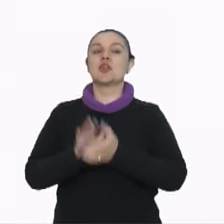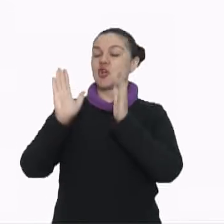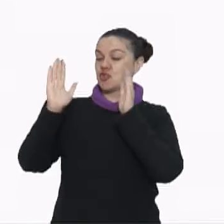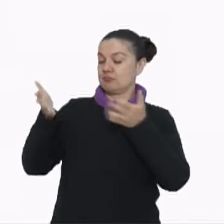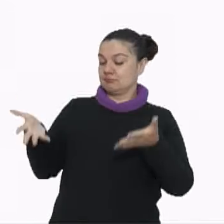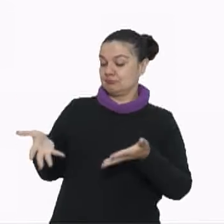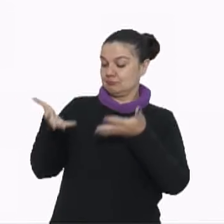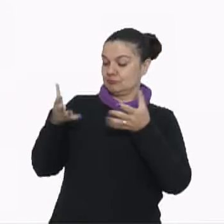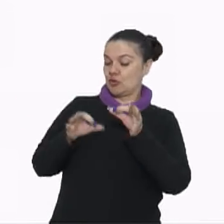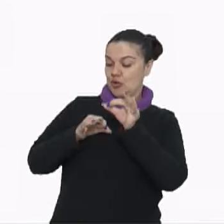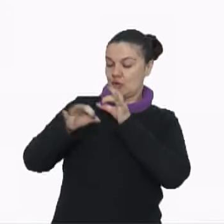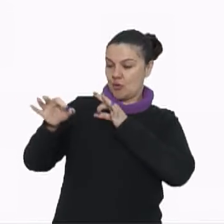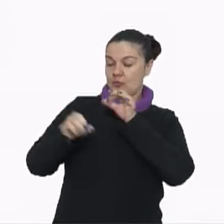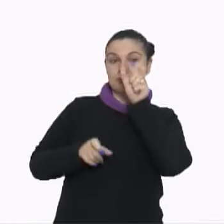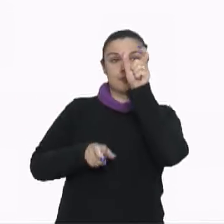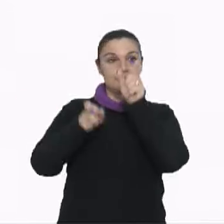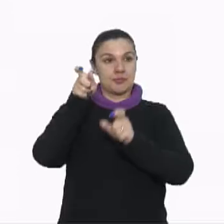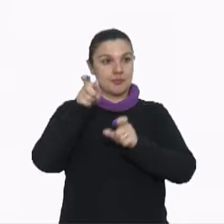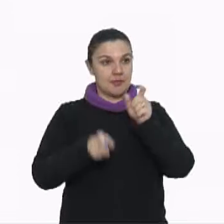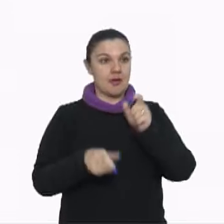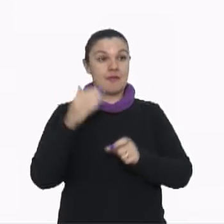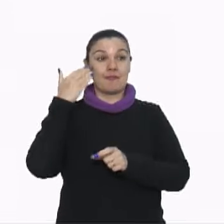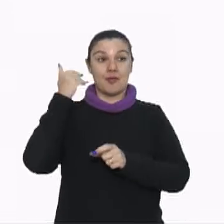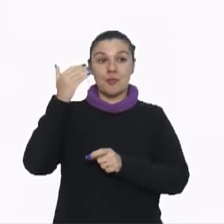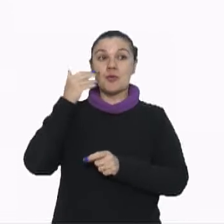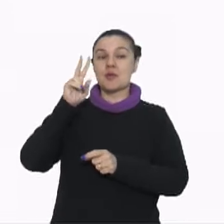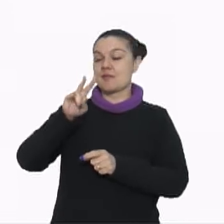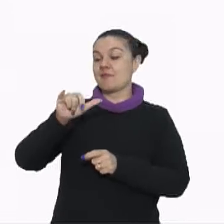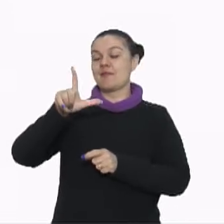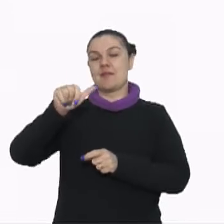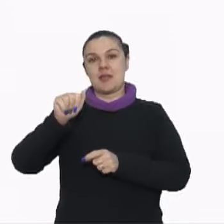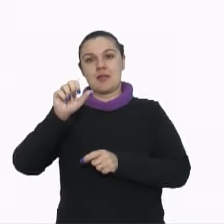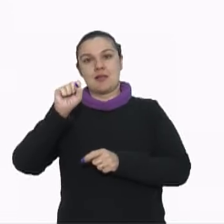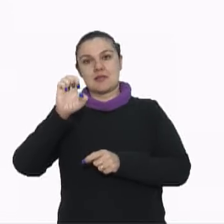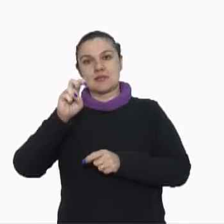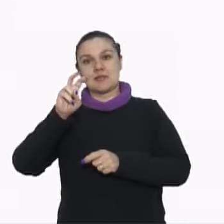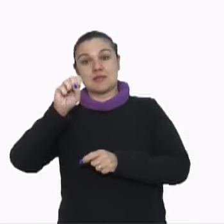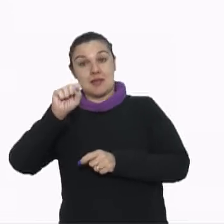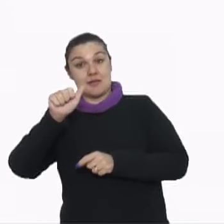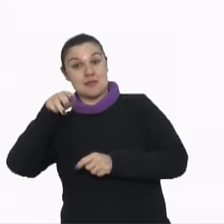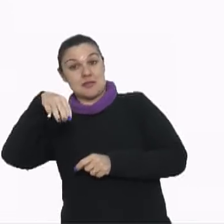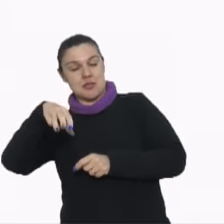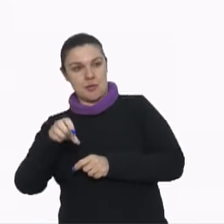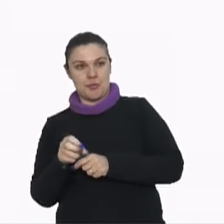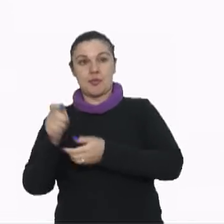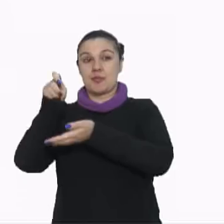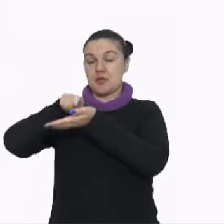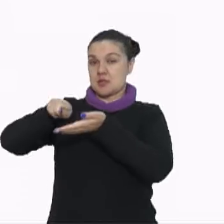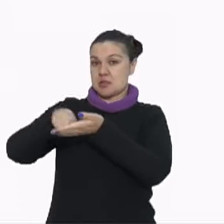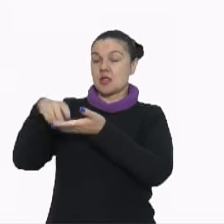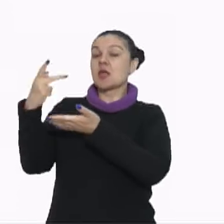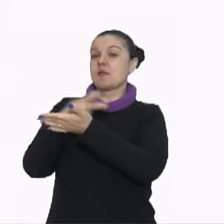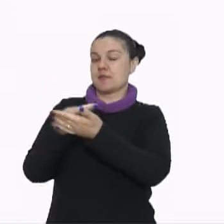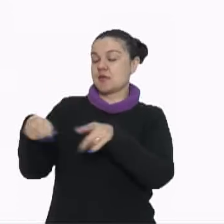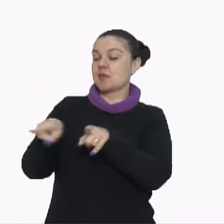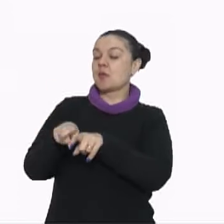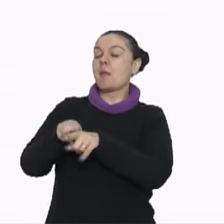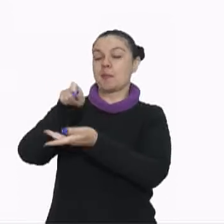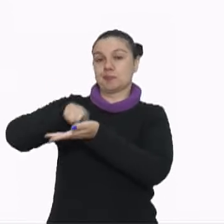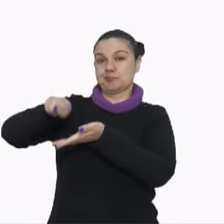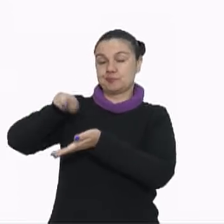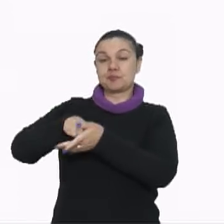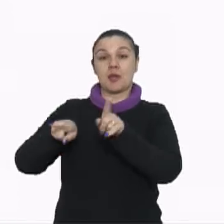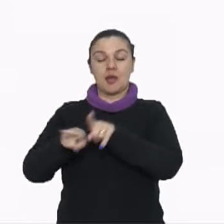ajudei a desenvolver os personagens da popular Vila Sésamo, escrevi e desenhei minhas próprias obras literárias e